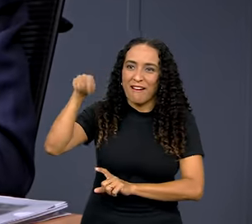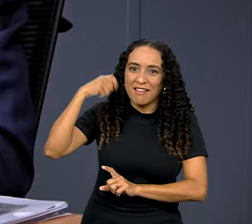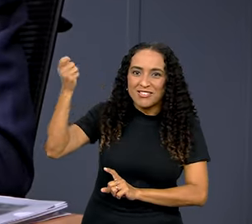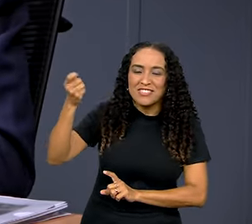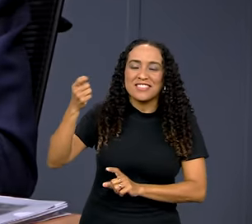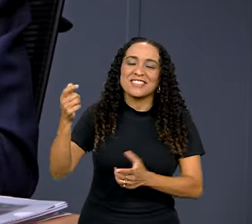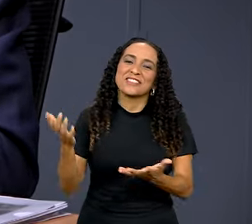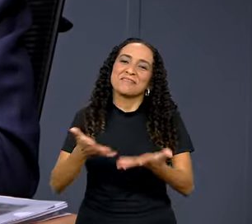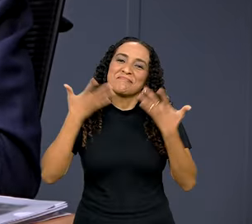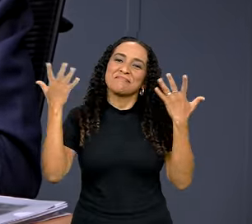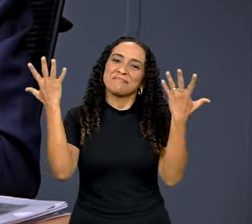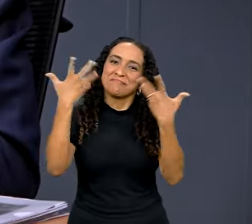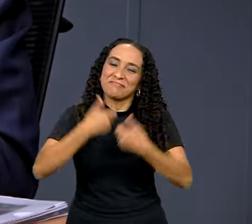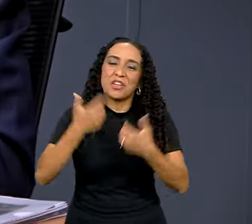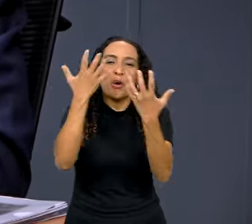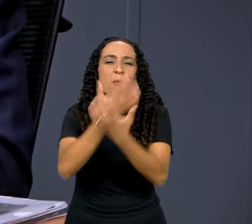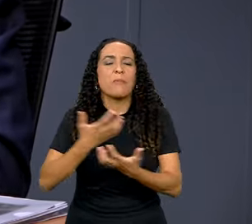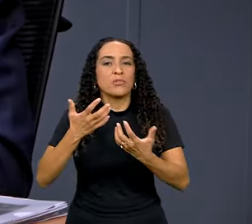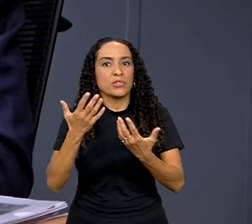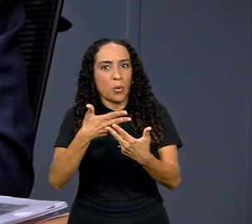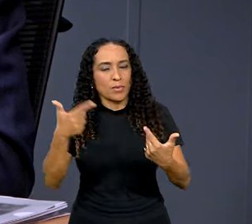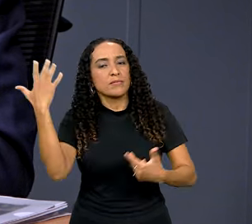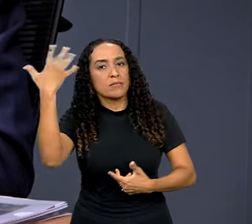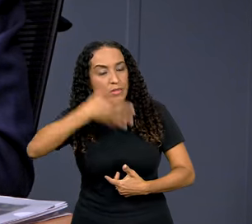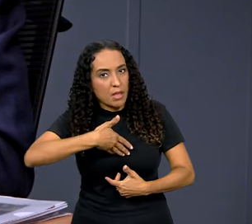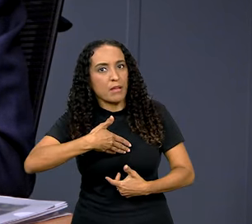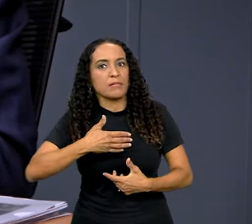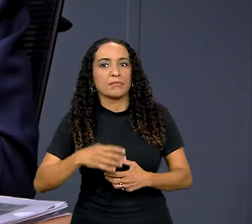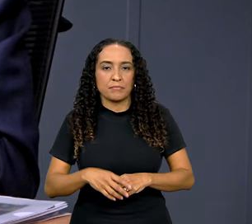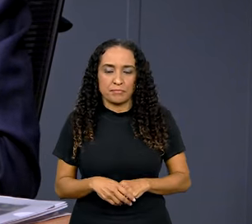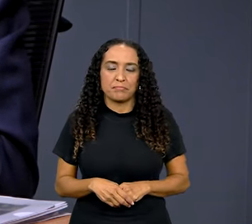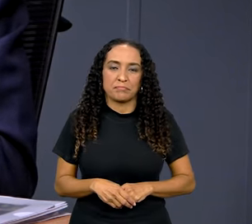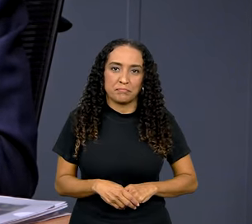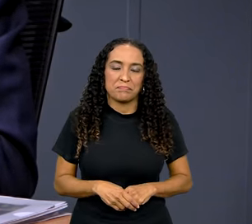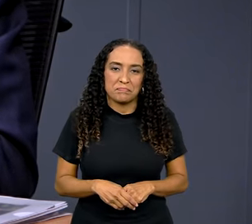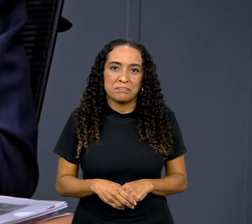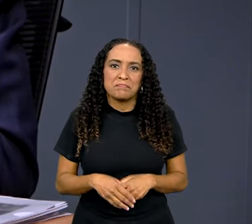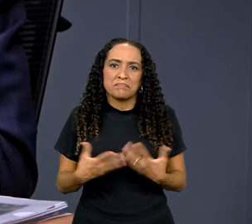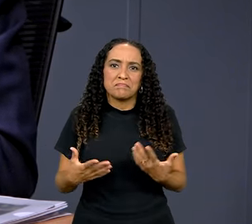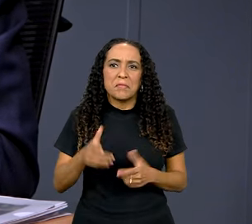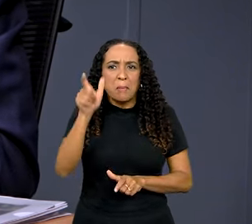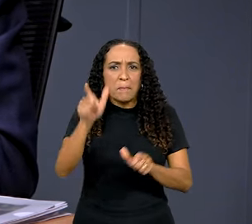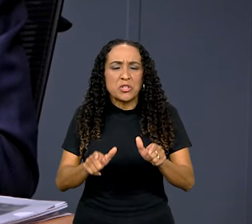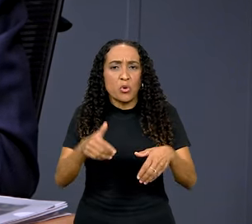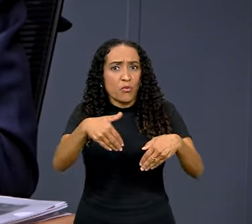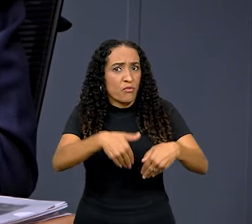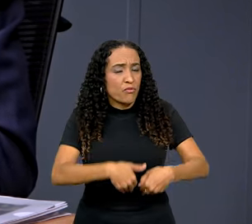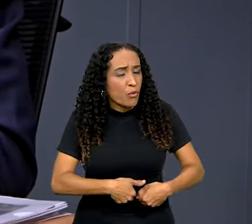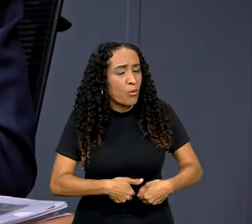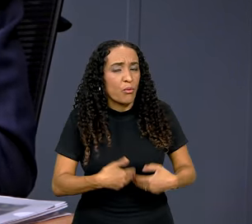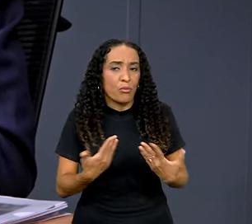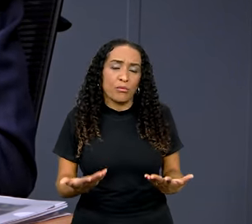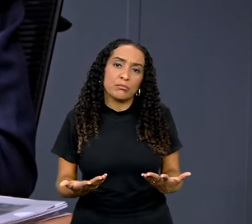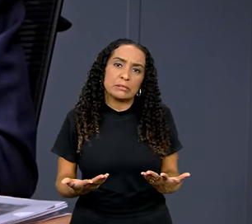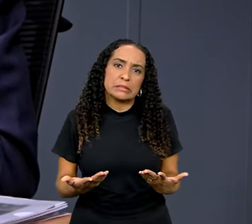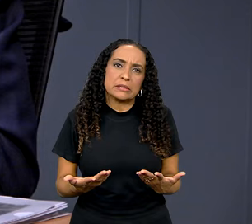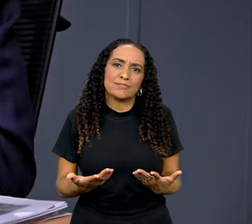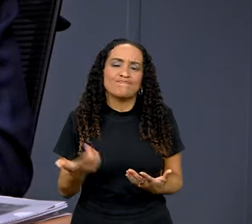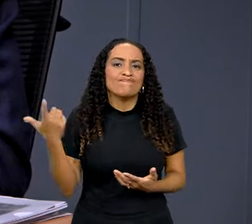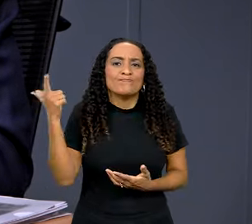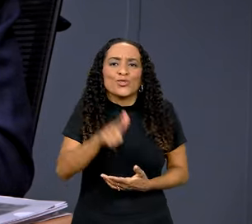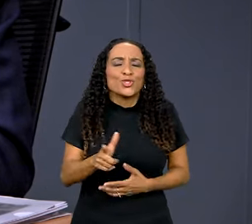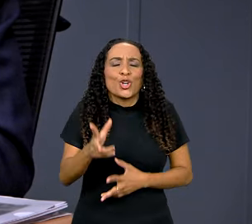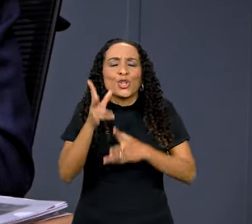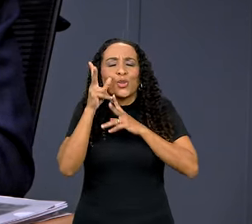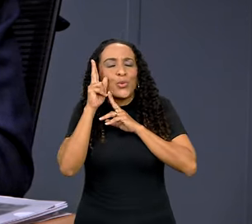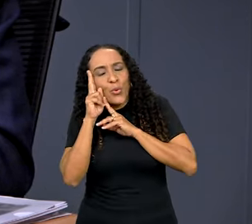uma forma gostosa com música algo tão sério algo tão sério ah alguém que passa fome eh